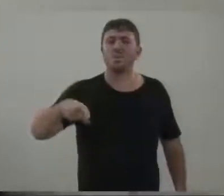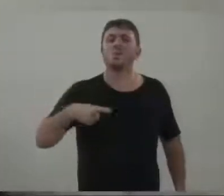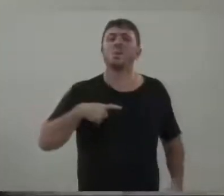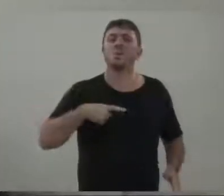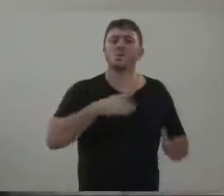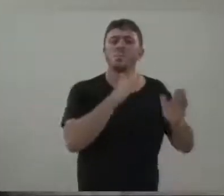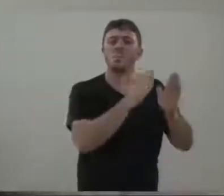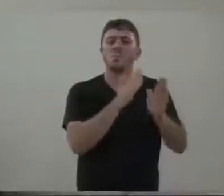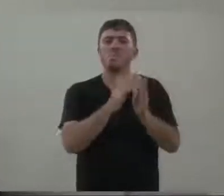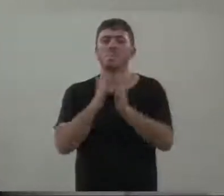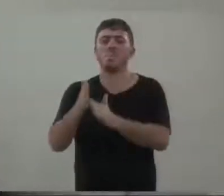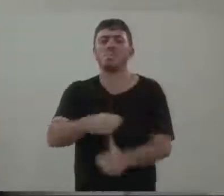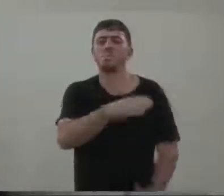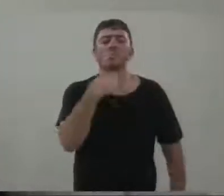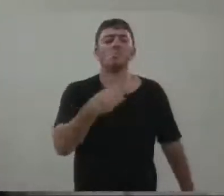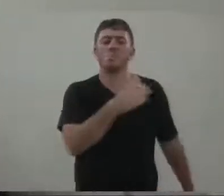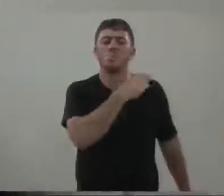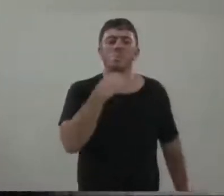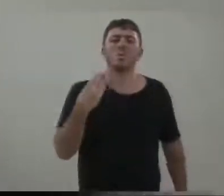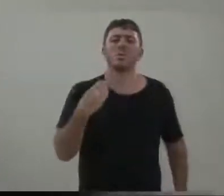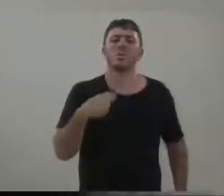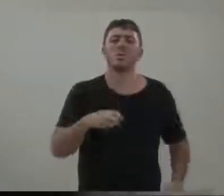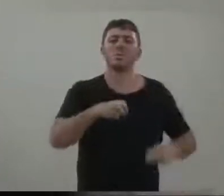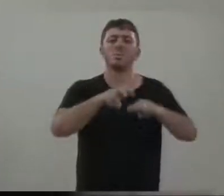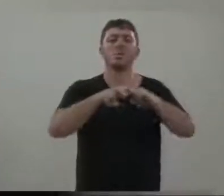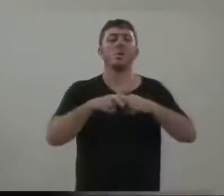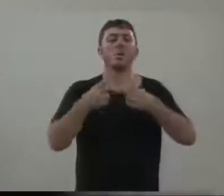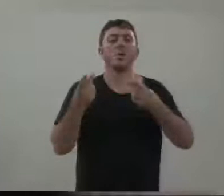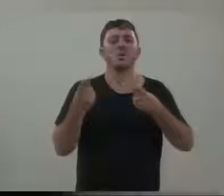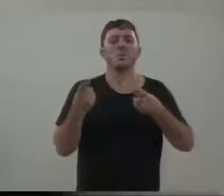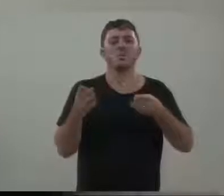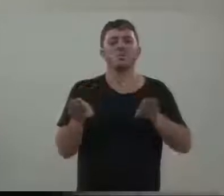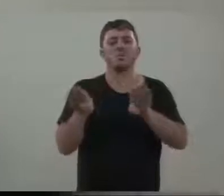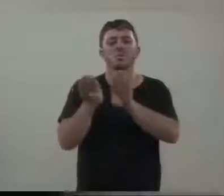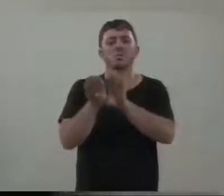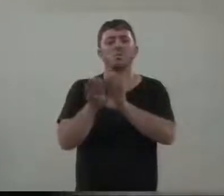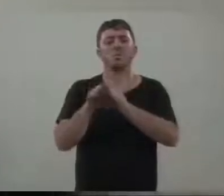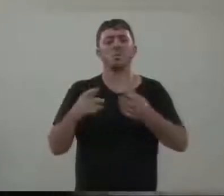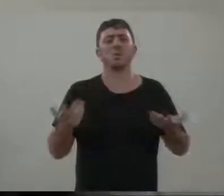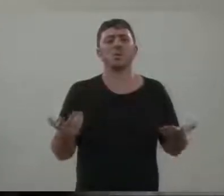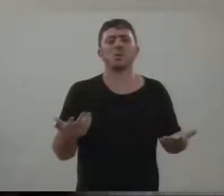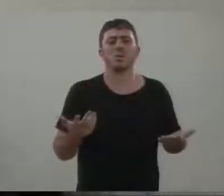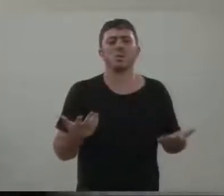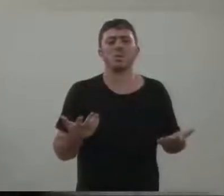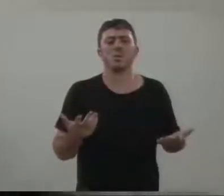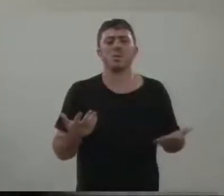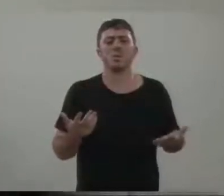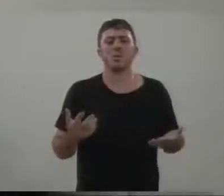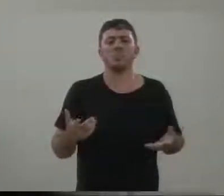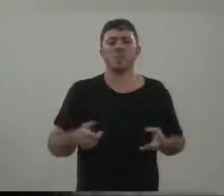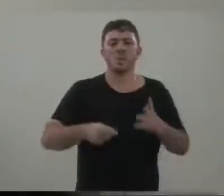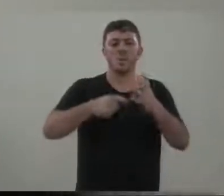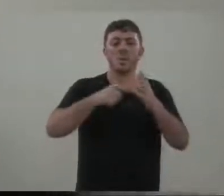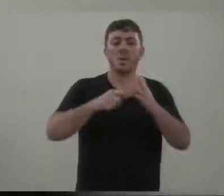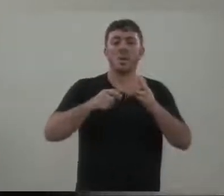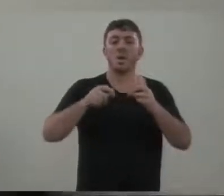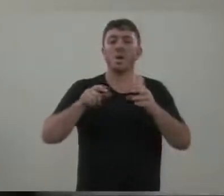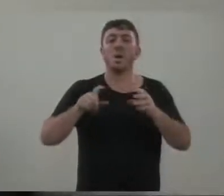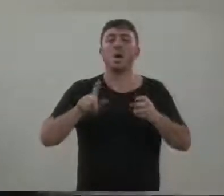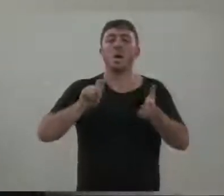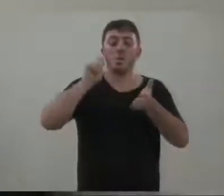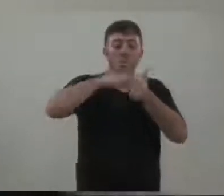um fechamento feito da noite para o dia. Nos 4 meses seguintes ao rompimento do contrato, morreram